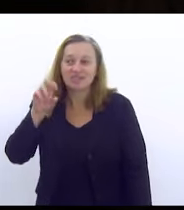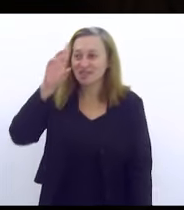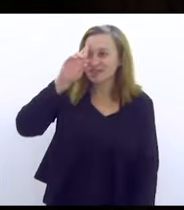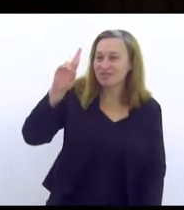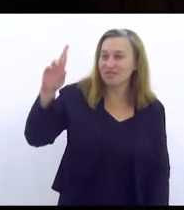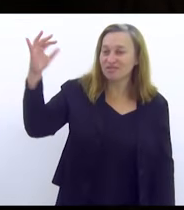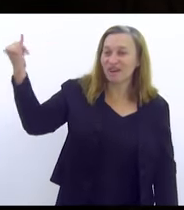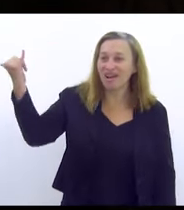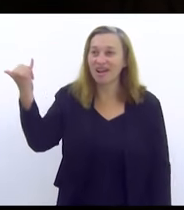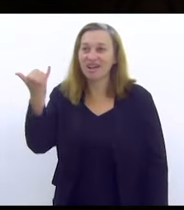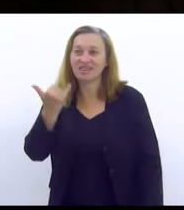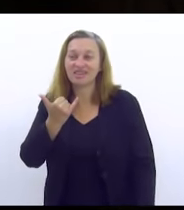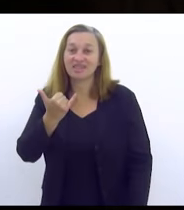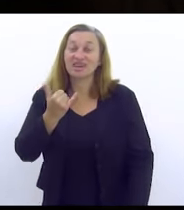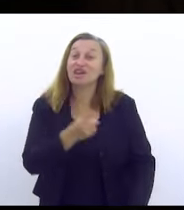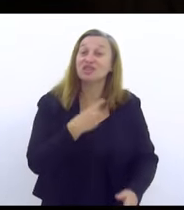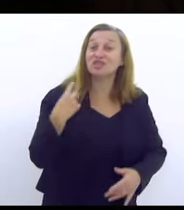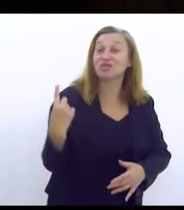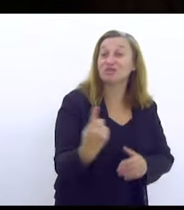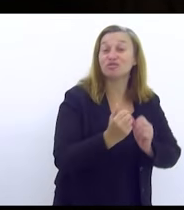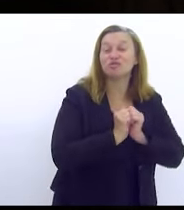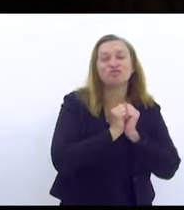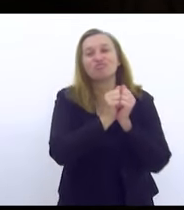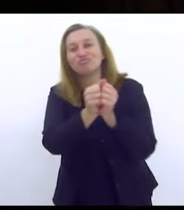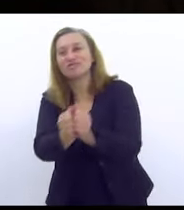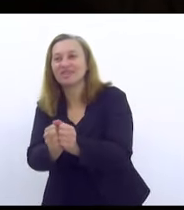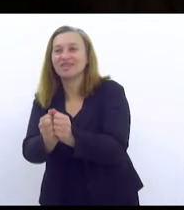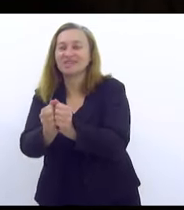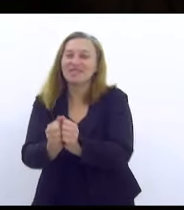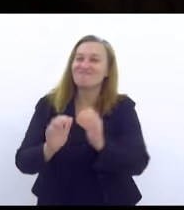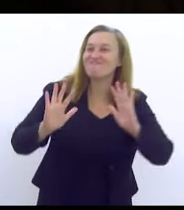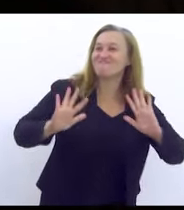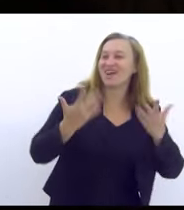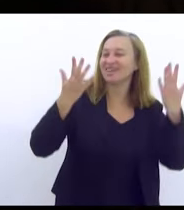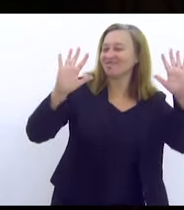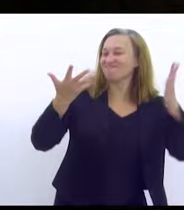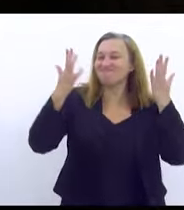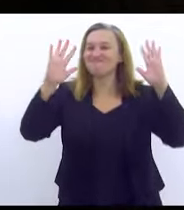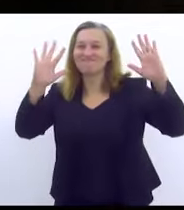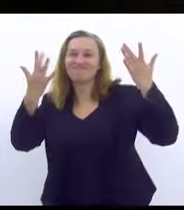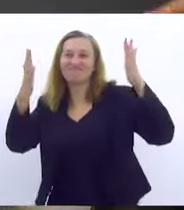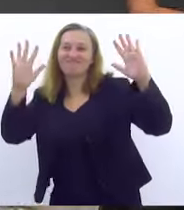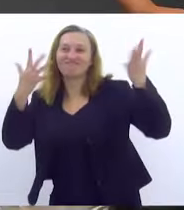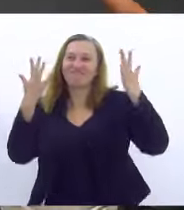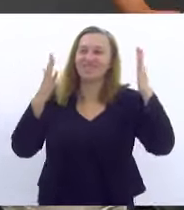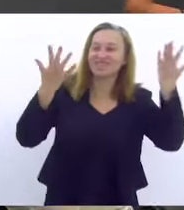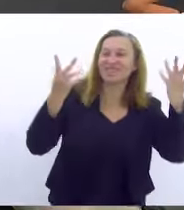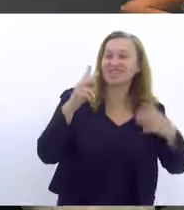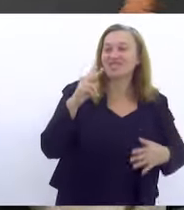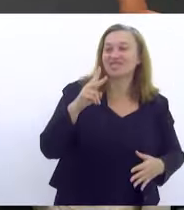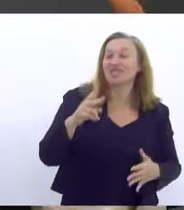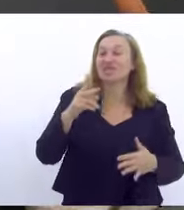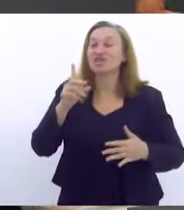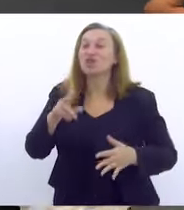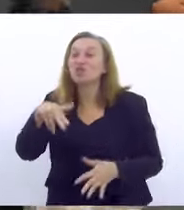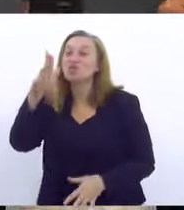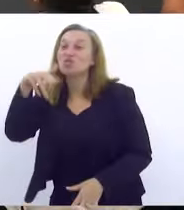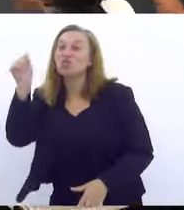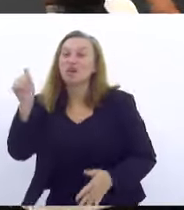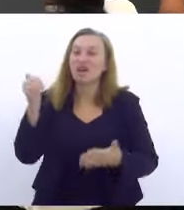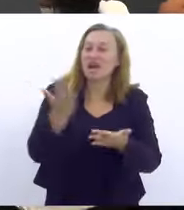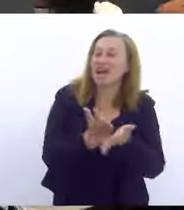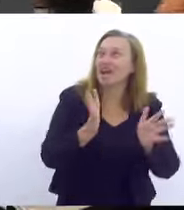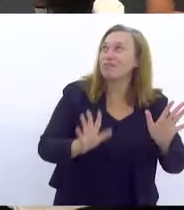voz. Vamos todos, vamos celebrar, essa fonte nunca vai